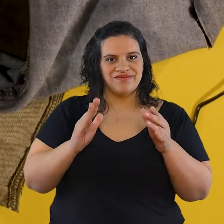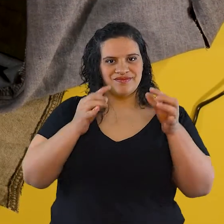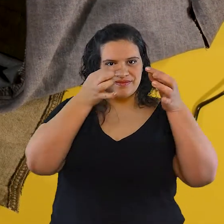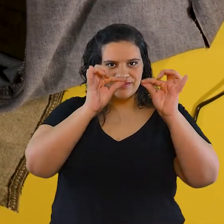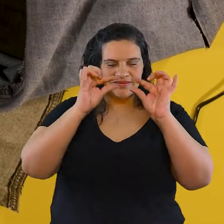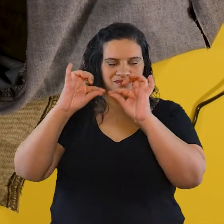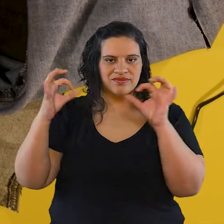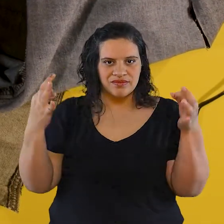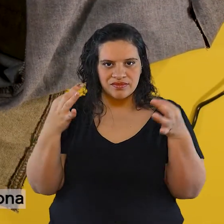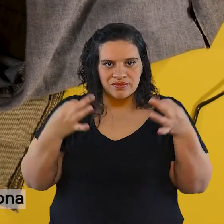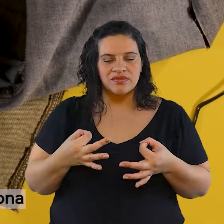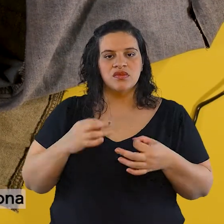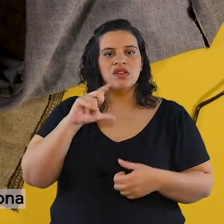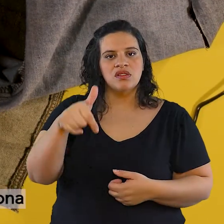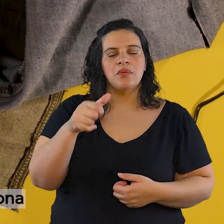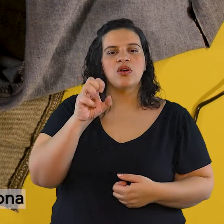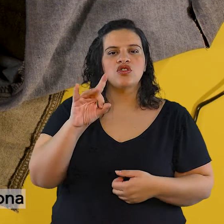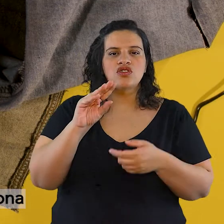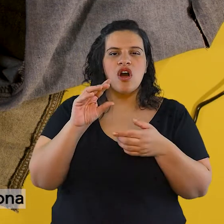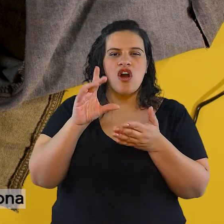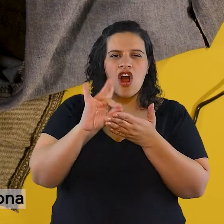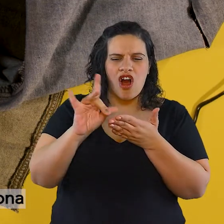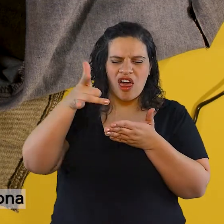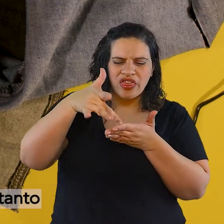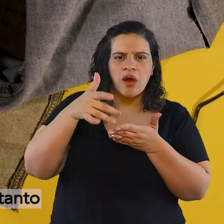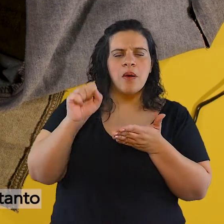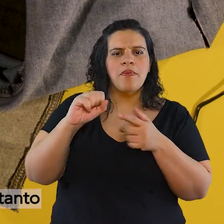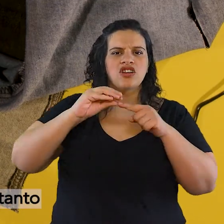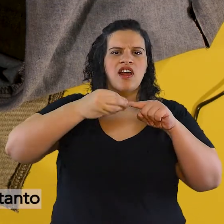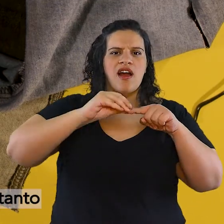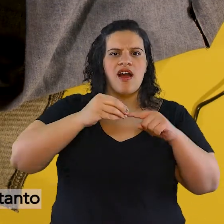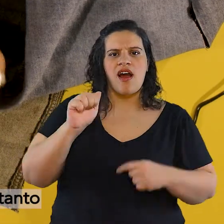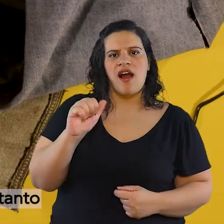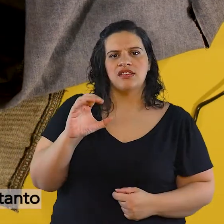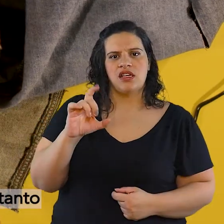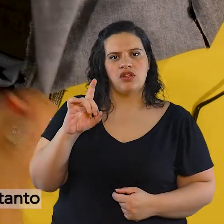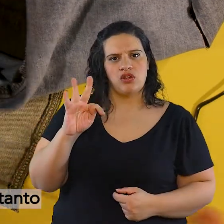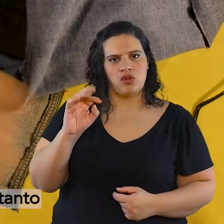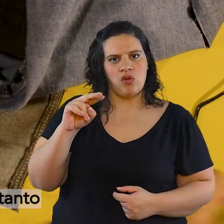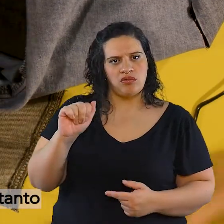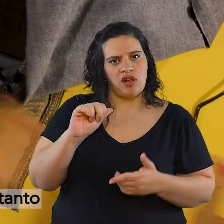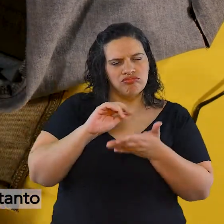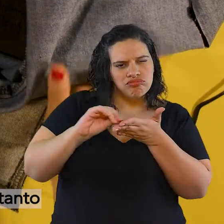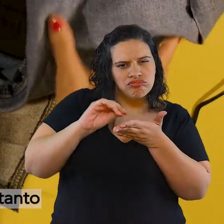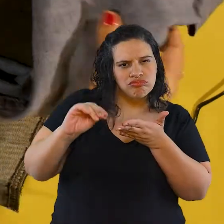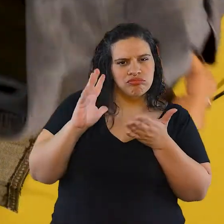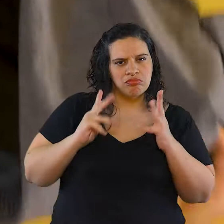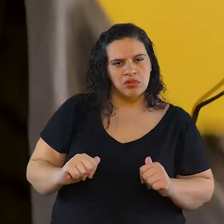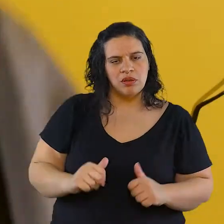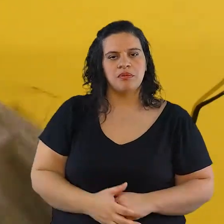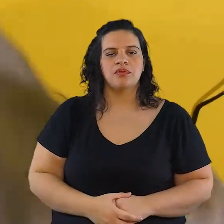Prontinho. Então aqui já tá certinho. Aqui depois eu posso passar acetona só para tirar ou também deixar, não aparece